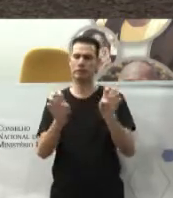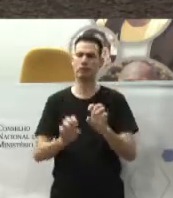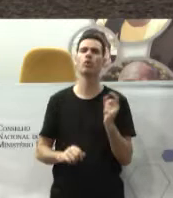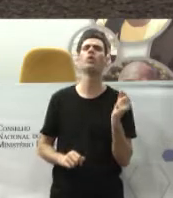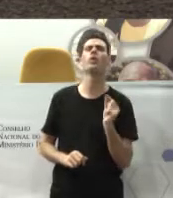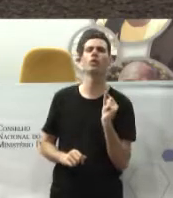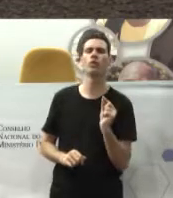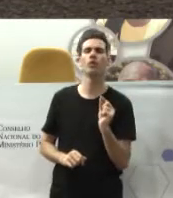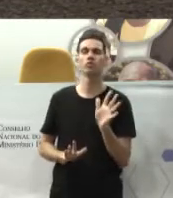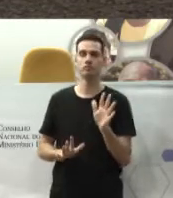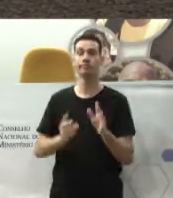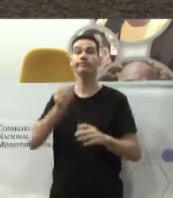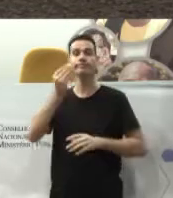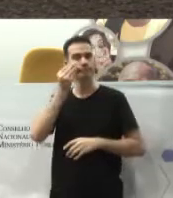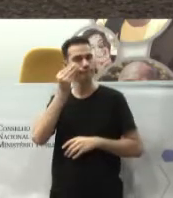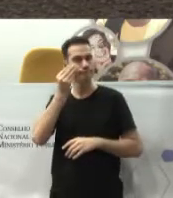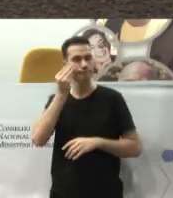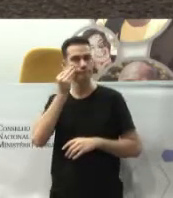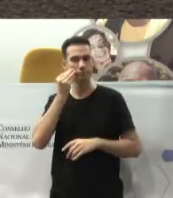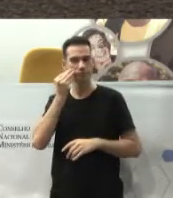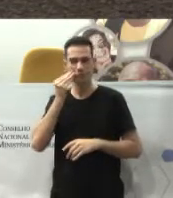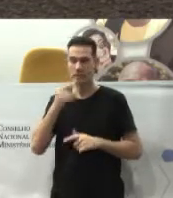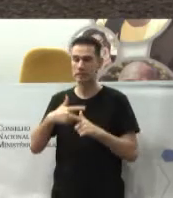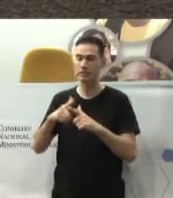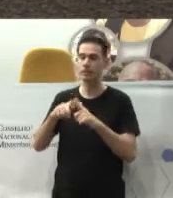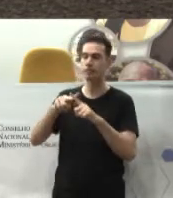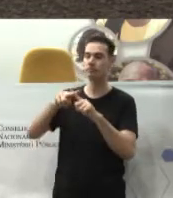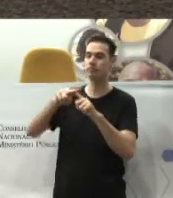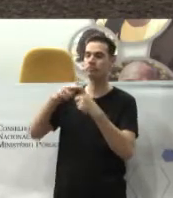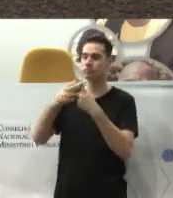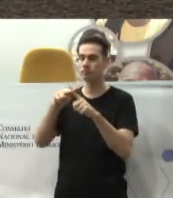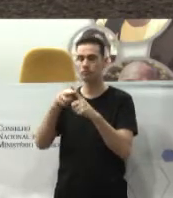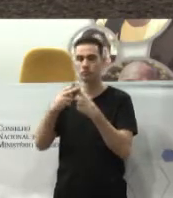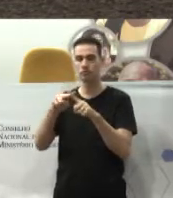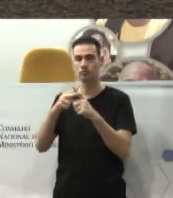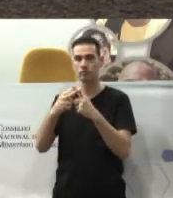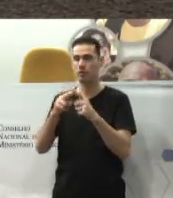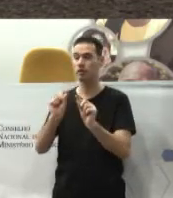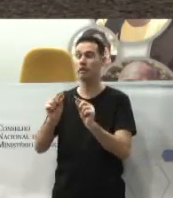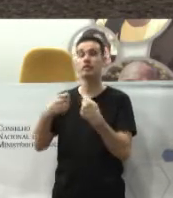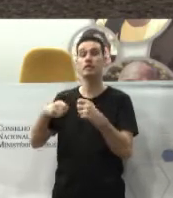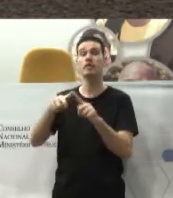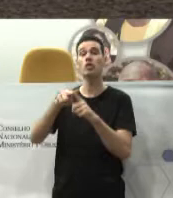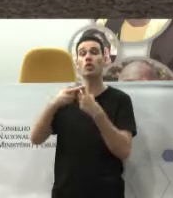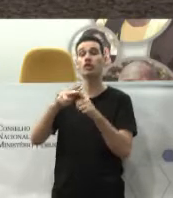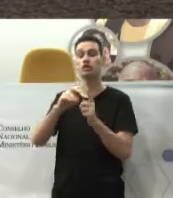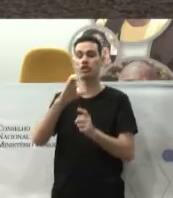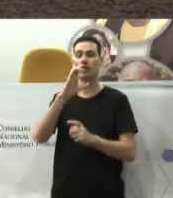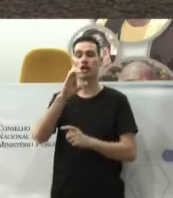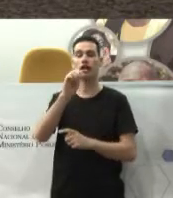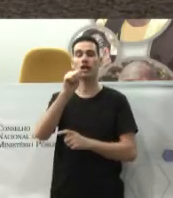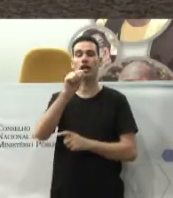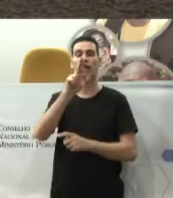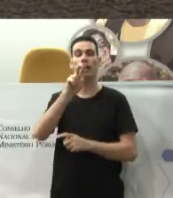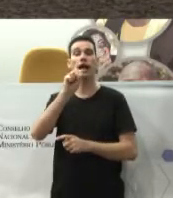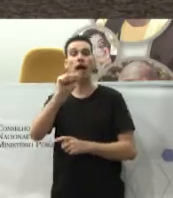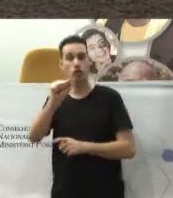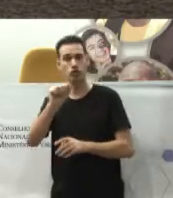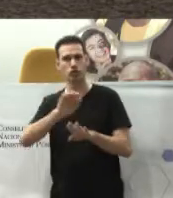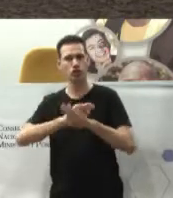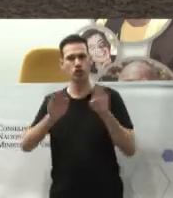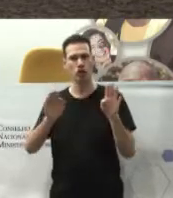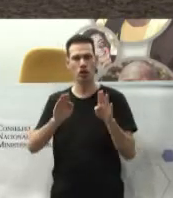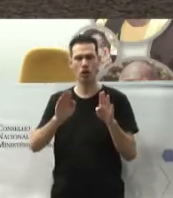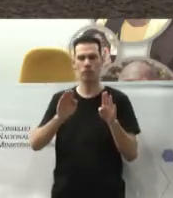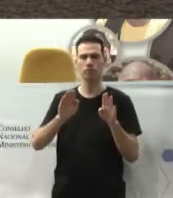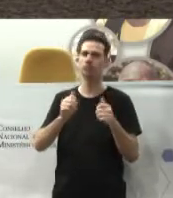É a tentativa de corrigir o problema corrigindo a causa e não apenas a consequência. Então, nós